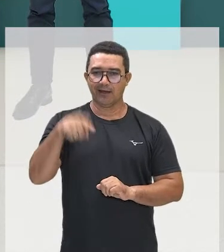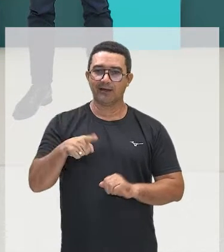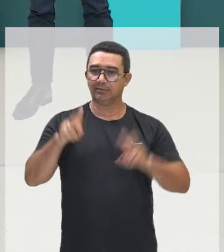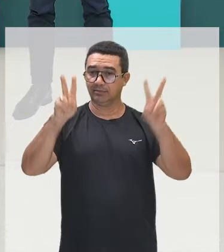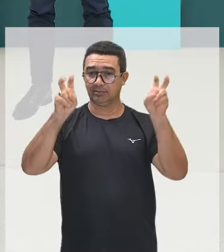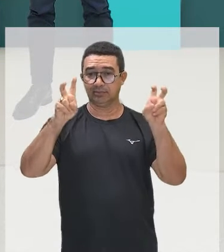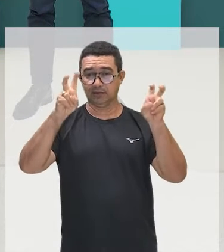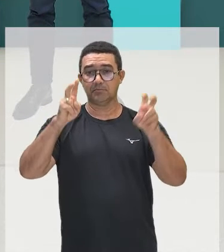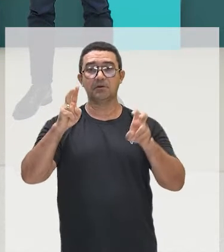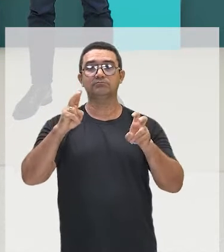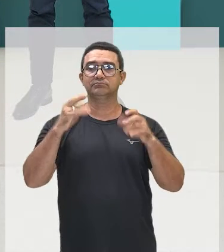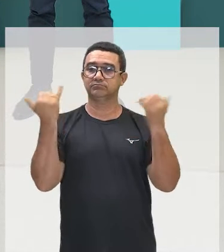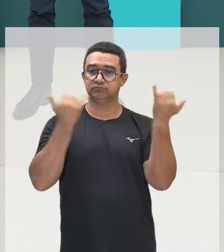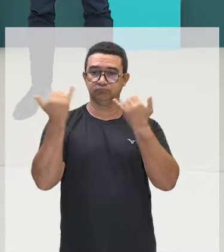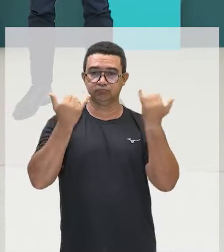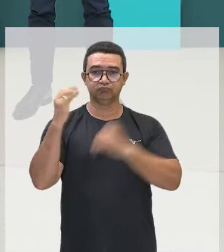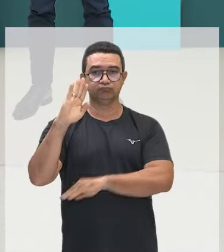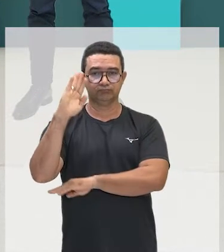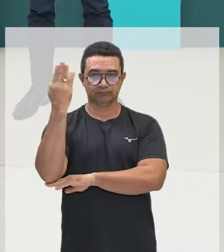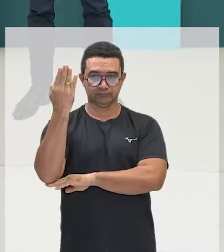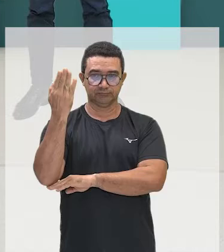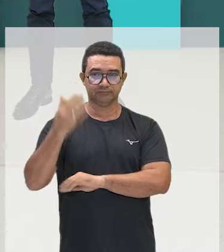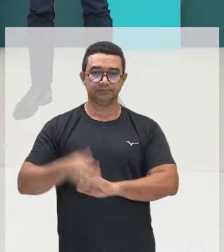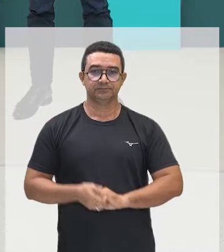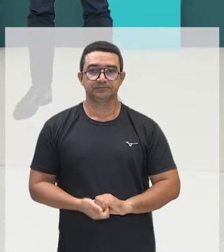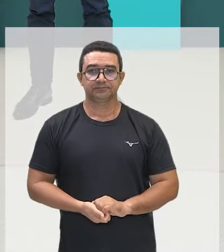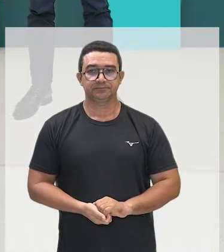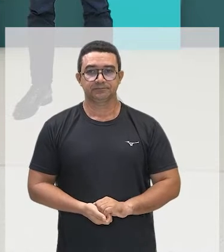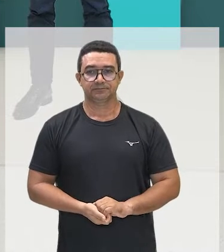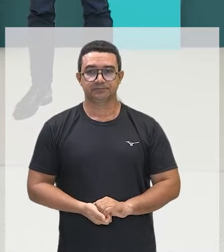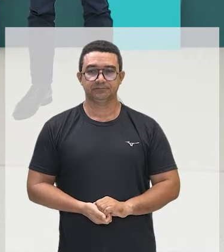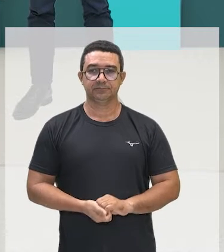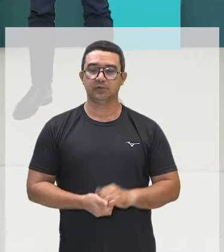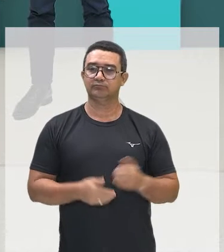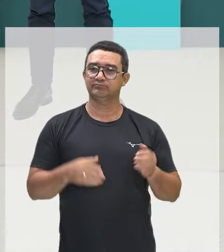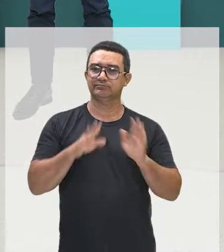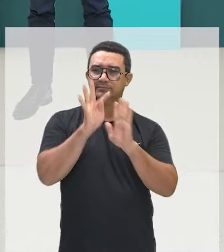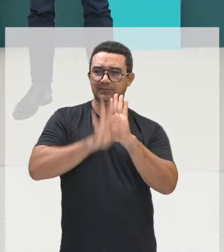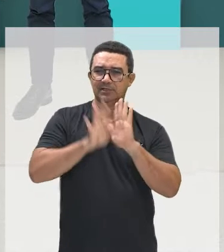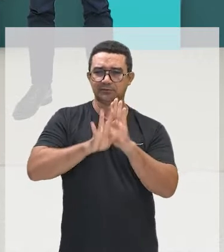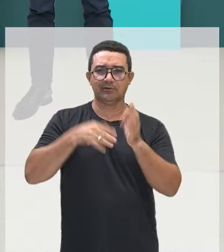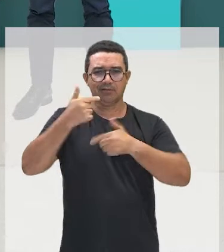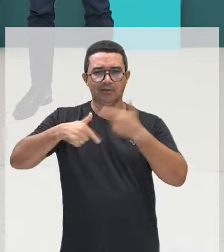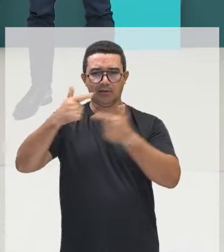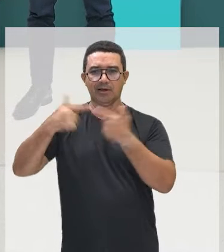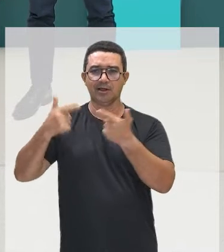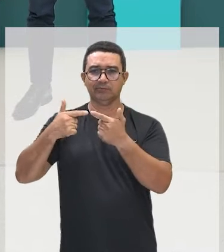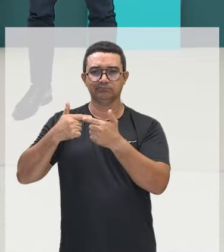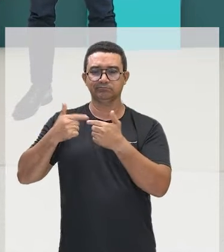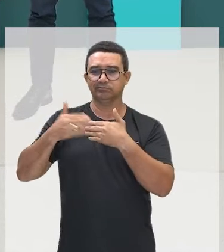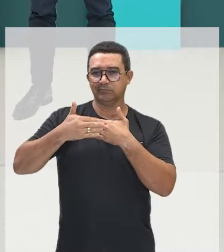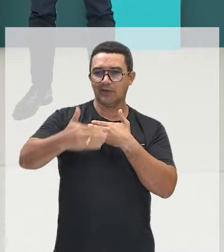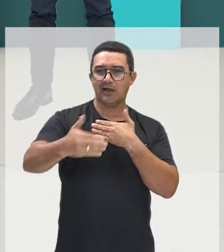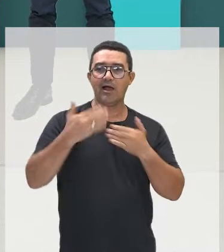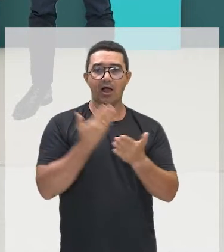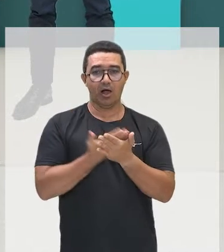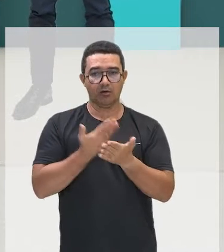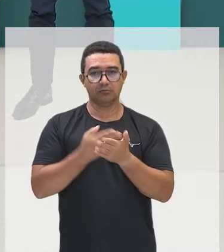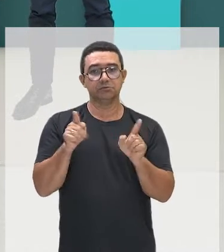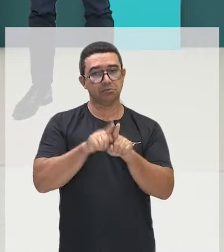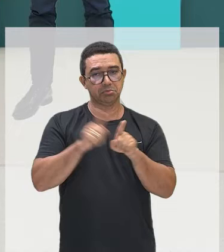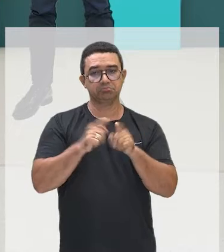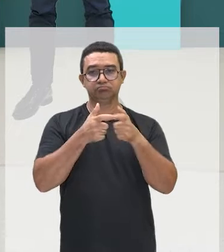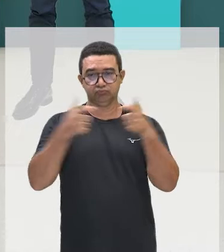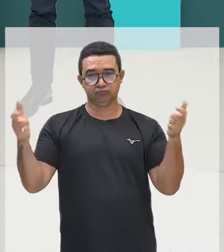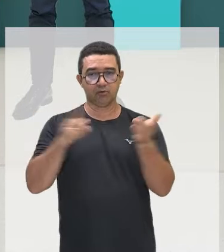Essas fake news também, esses textos que nós vamos trabalhar ao longo da aula, também servem para ampliar o vocabulário de vocês. Vamos